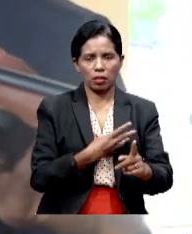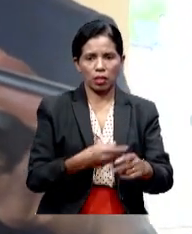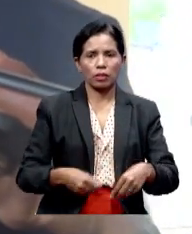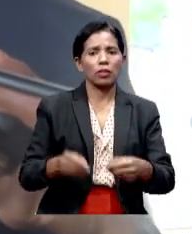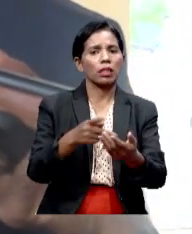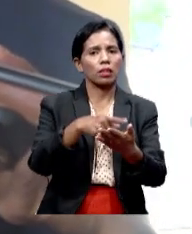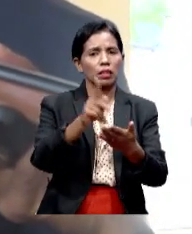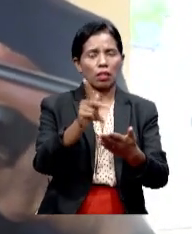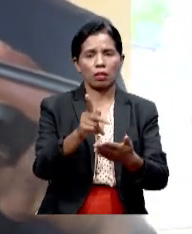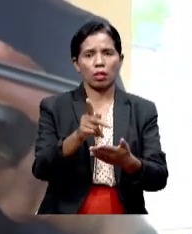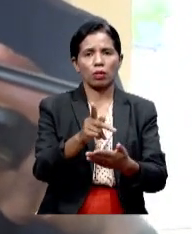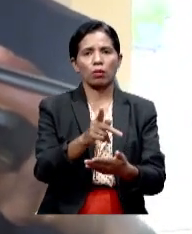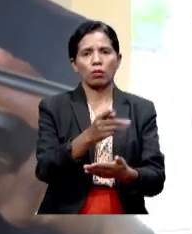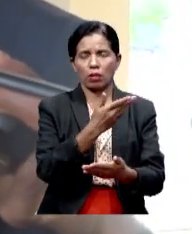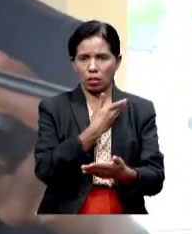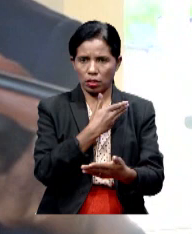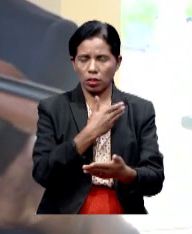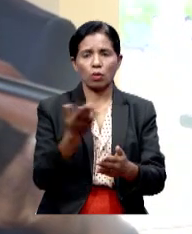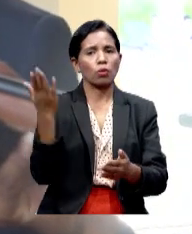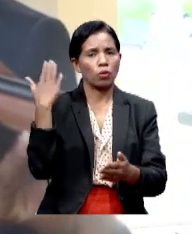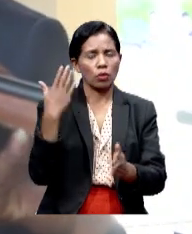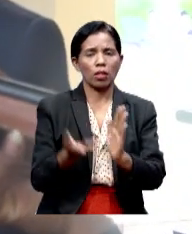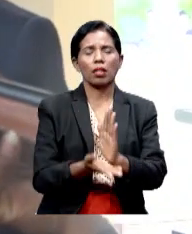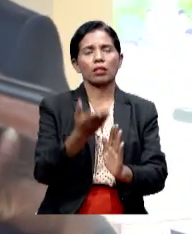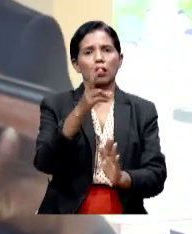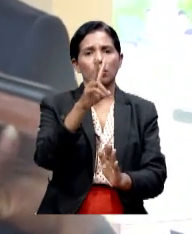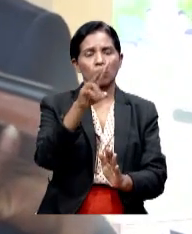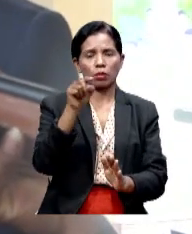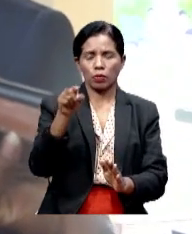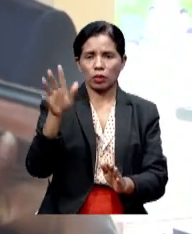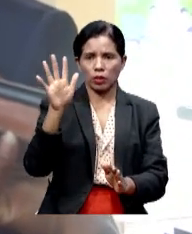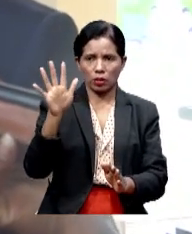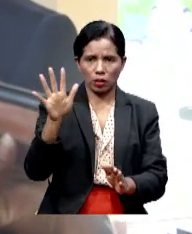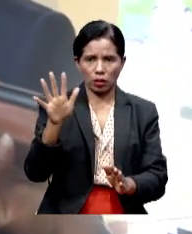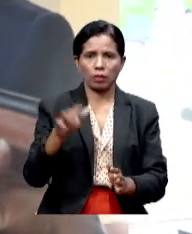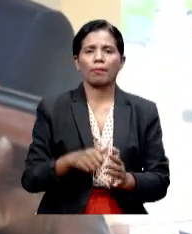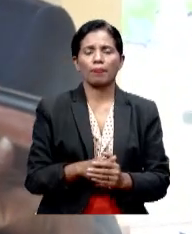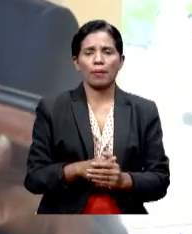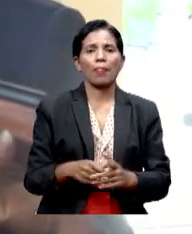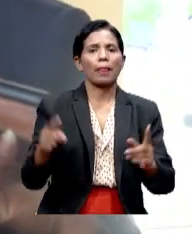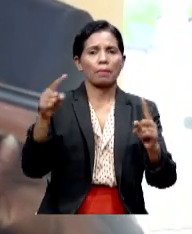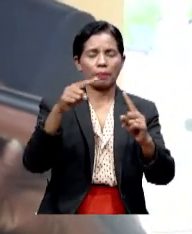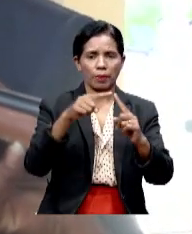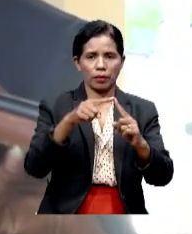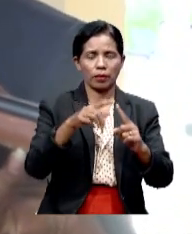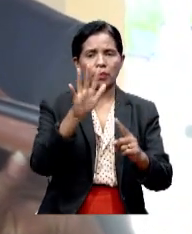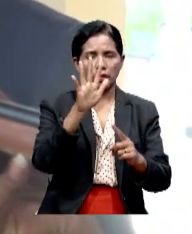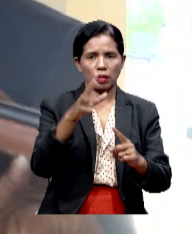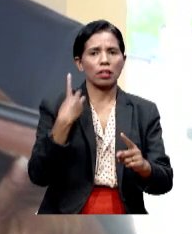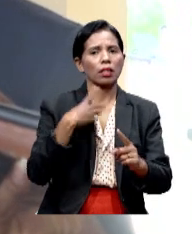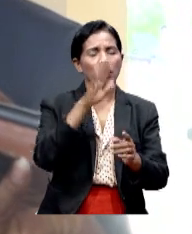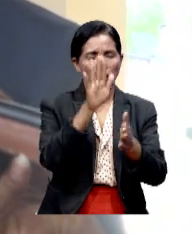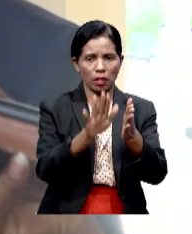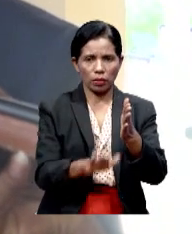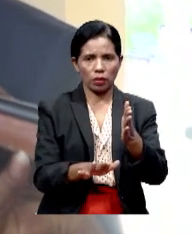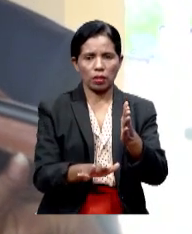né? Uluk sira hasai usi 2.5, governo anterior hasai usi 2.5, ba 5, ita hatun fila